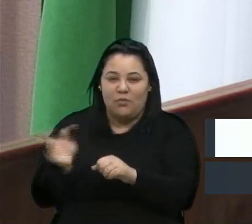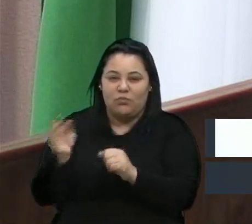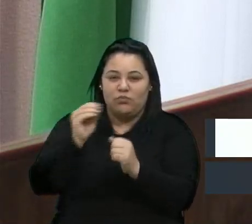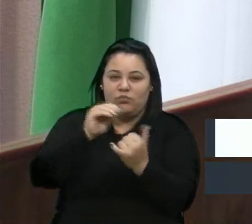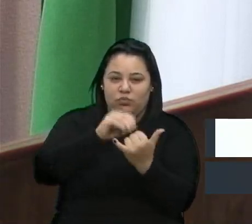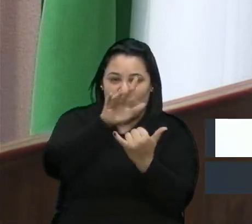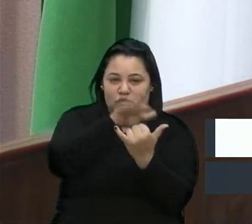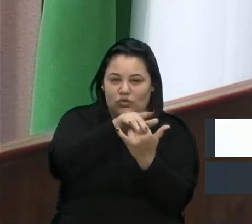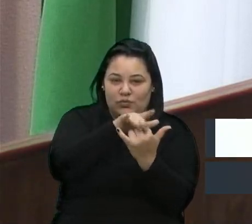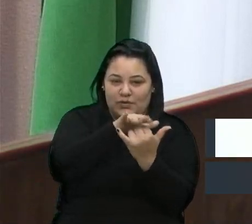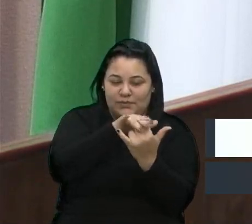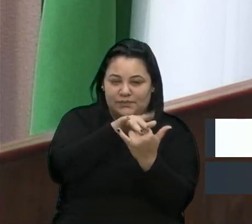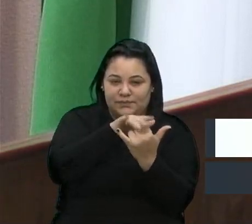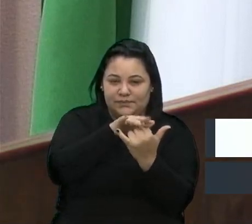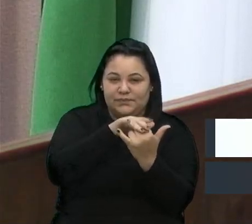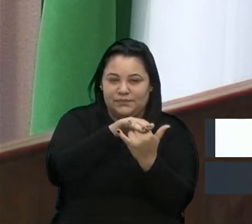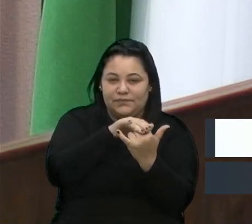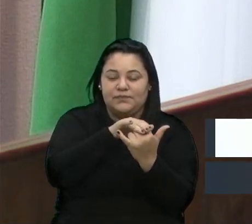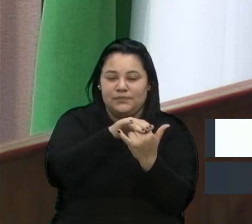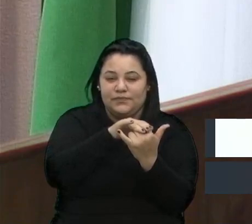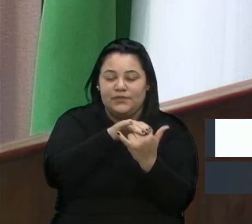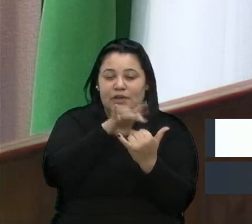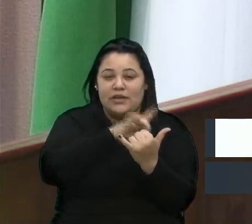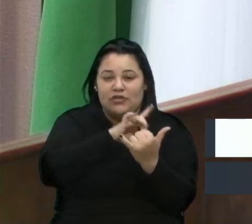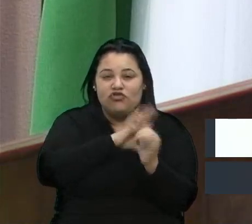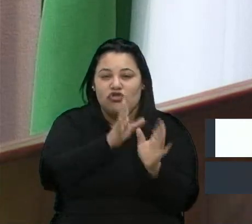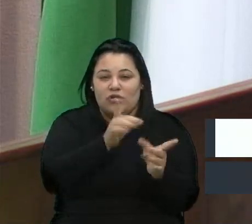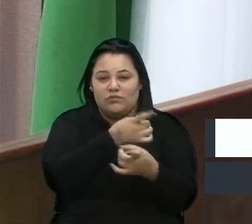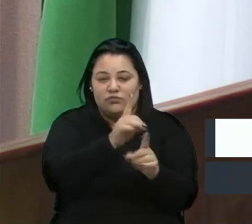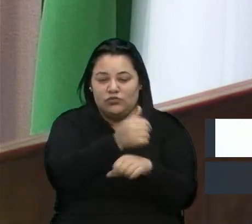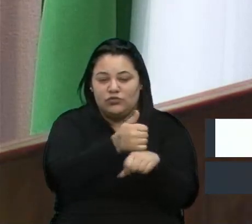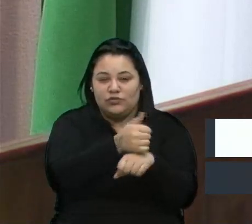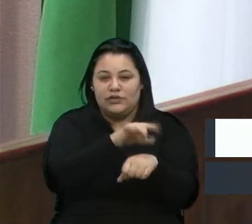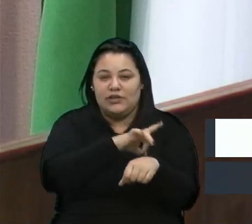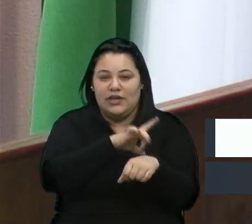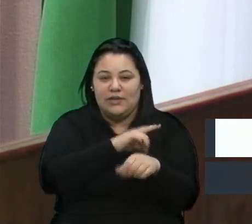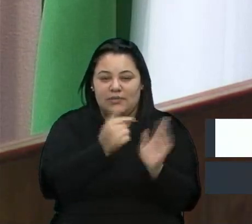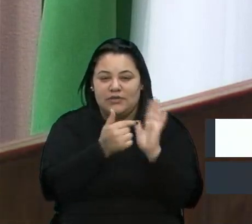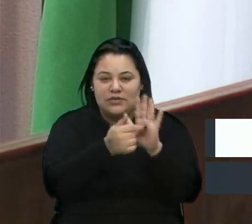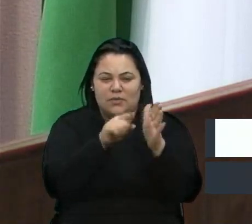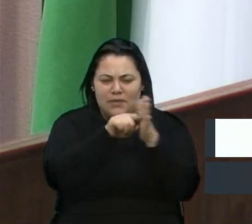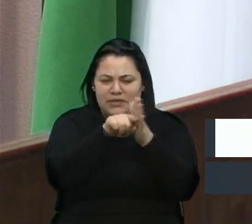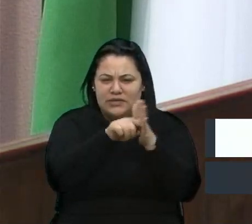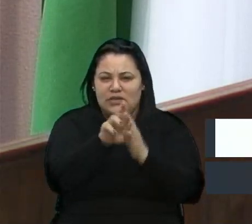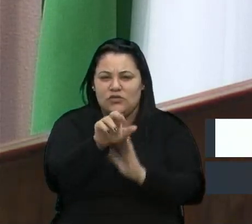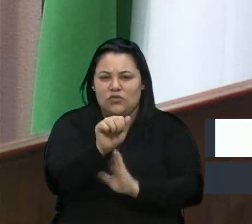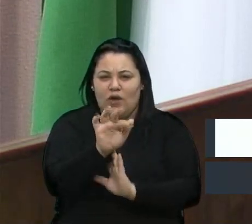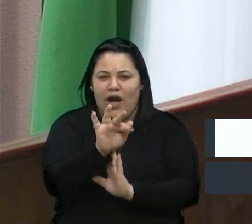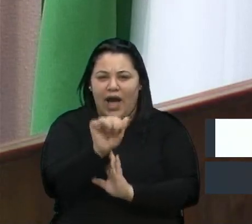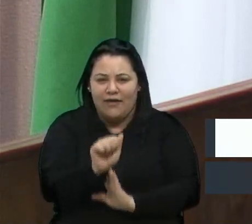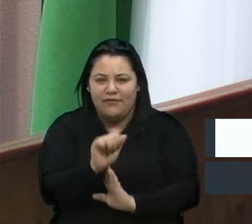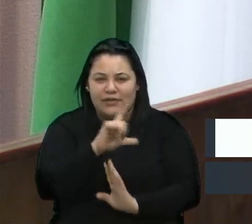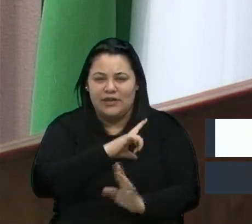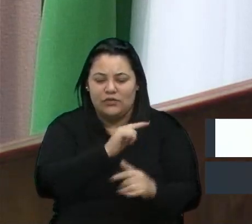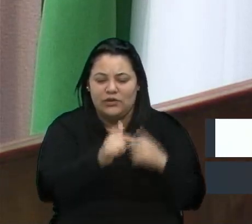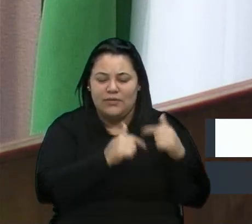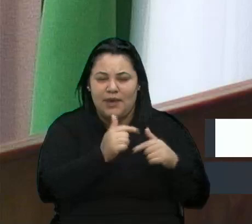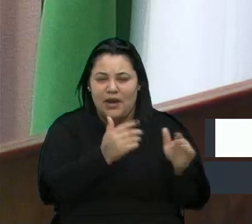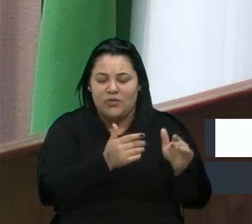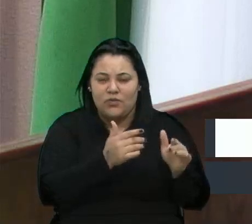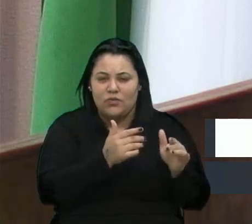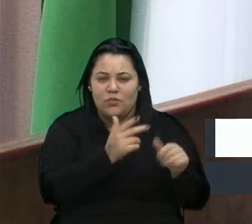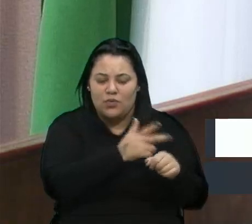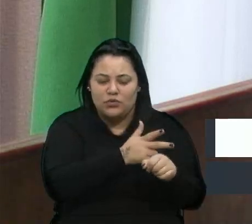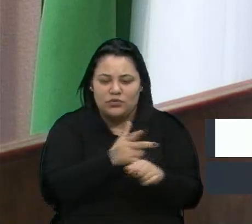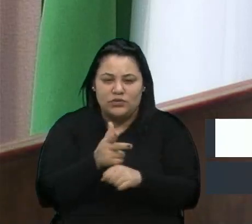canal do músico, que tem a apresentação e pesquisa do Rafa Deboni, tem a produção da Deboni Produções e Xamã Filmes,